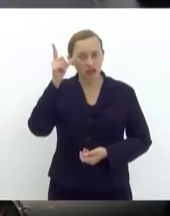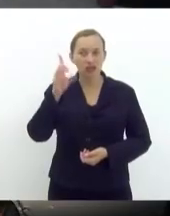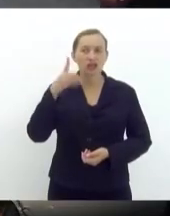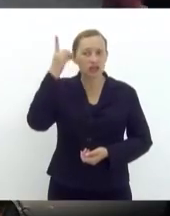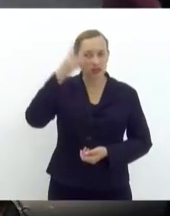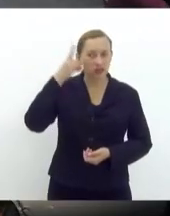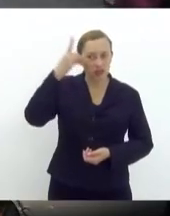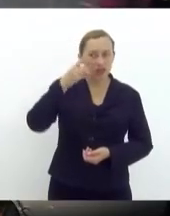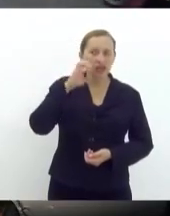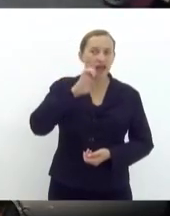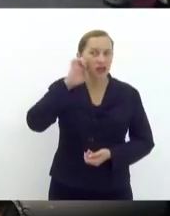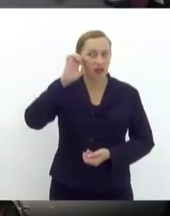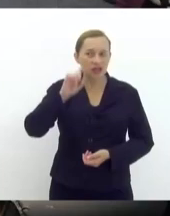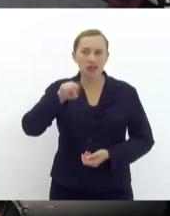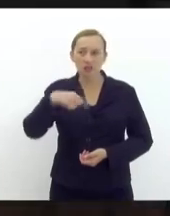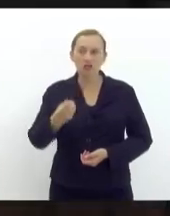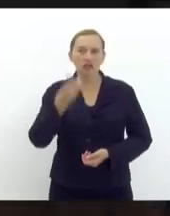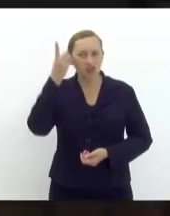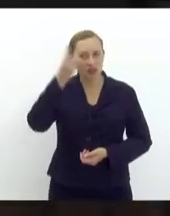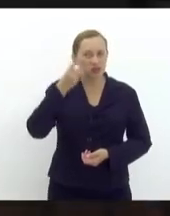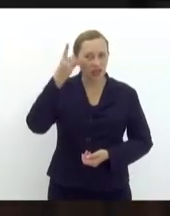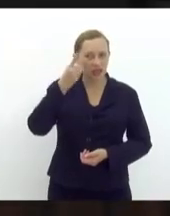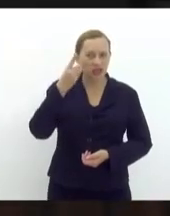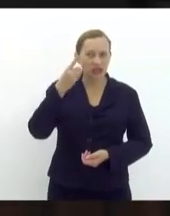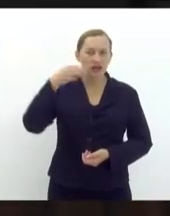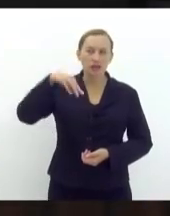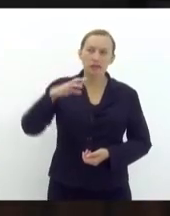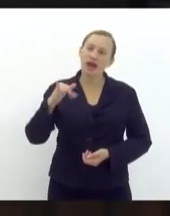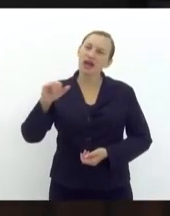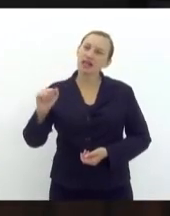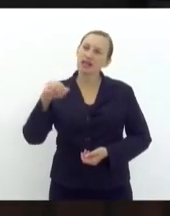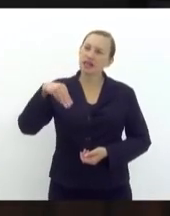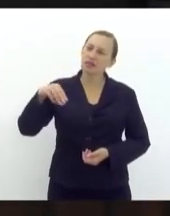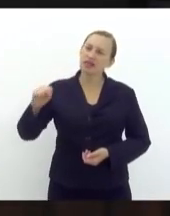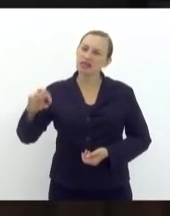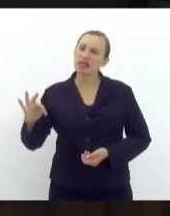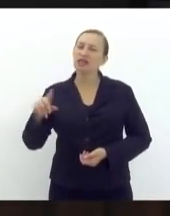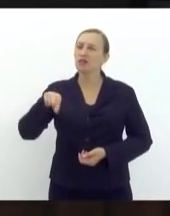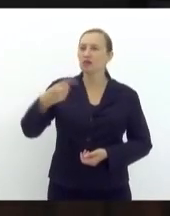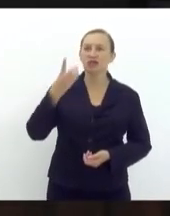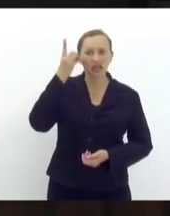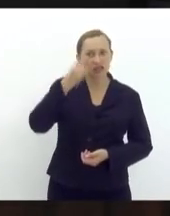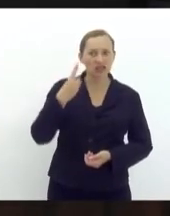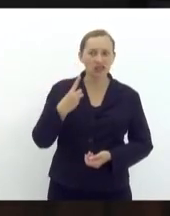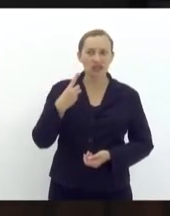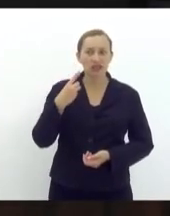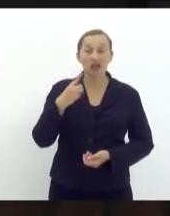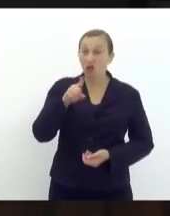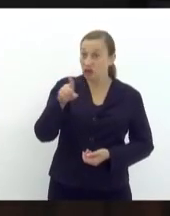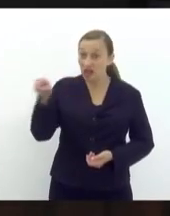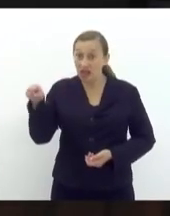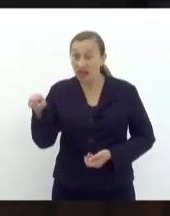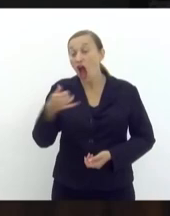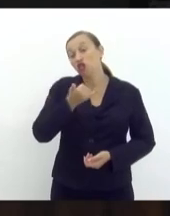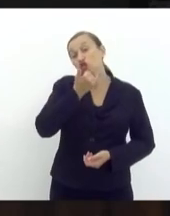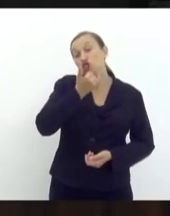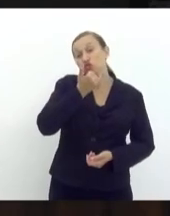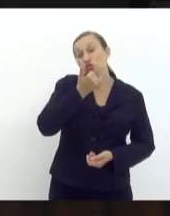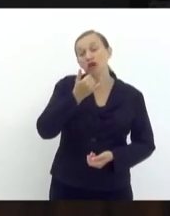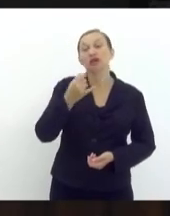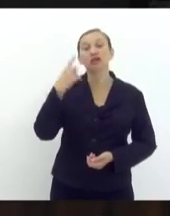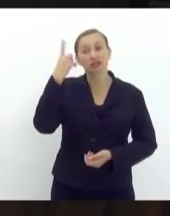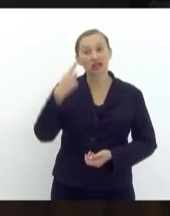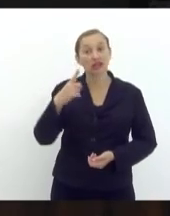a deputada eh Marina do MST e depois a Dani foi você Ah você tava ali desculpa Dani Então